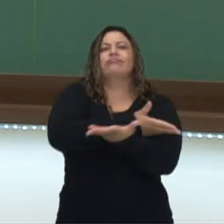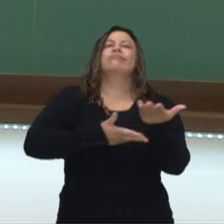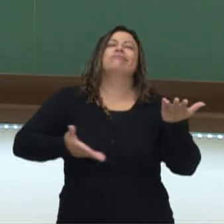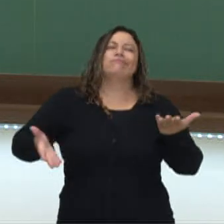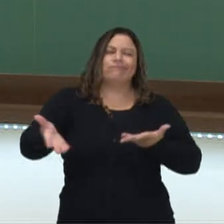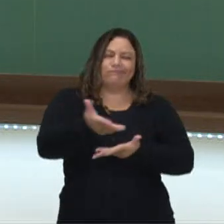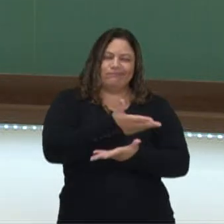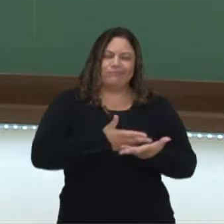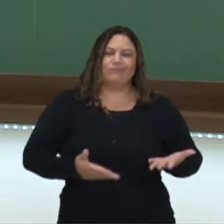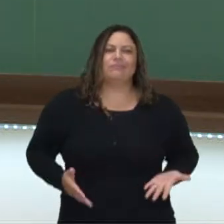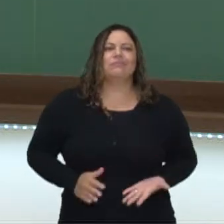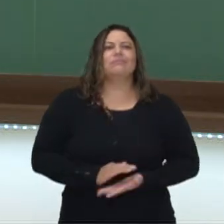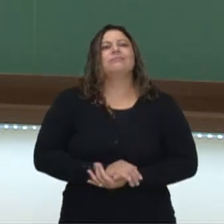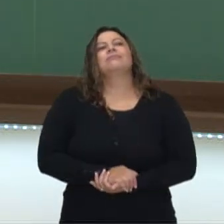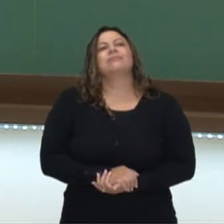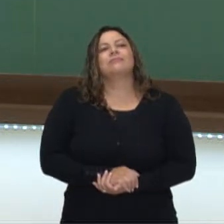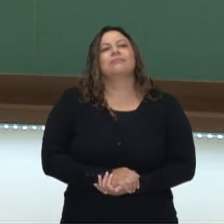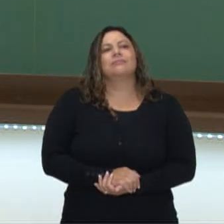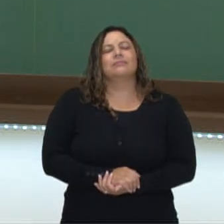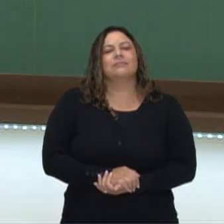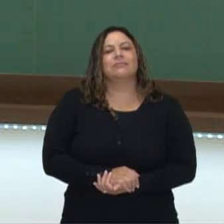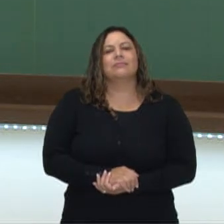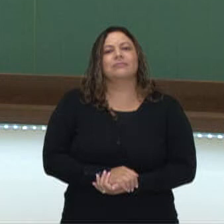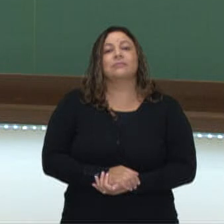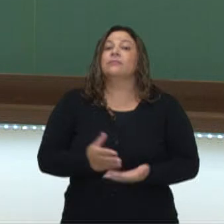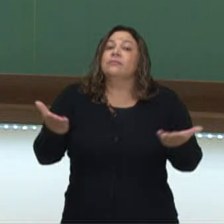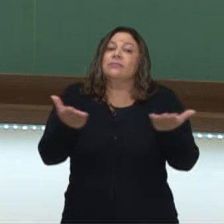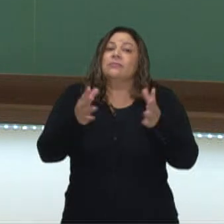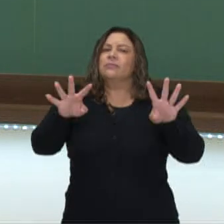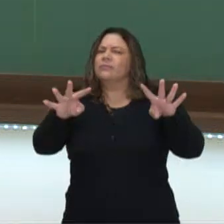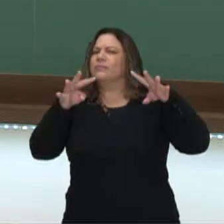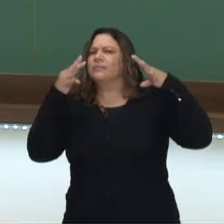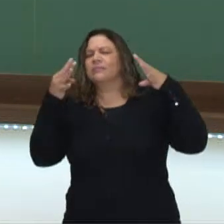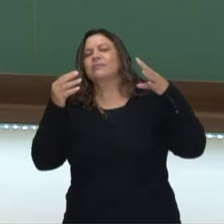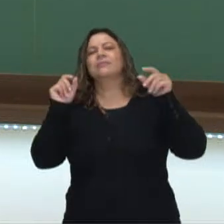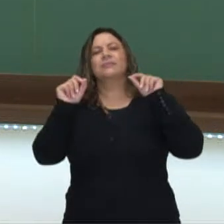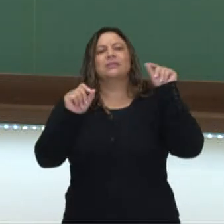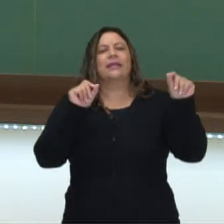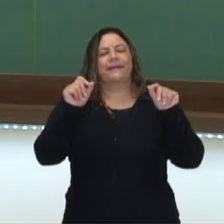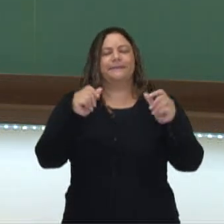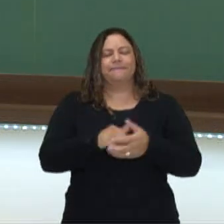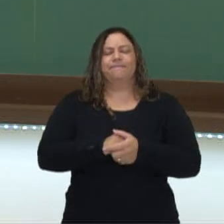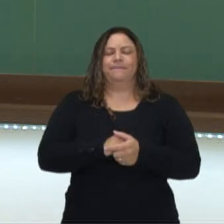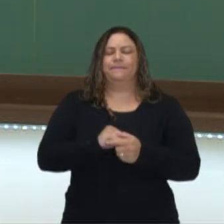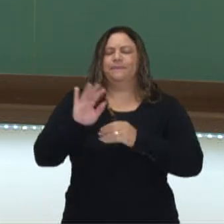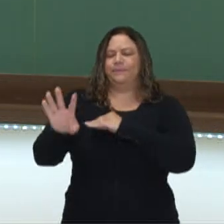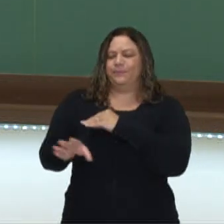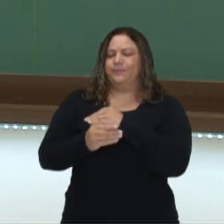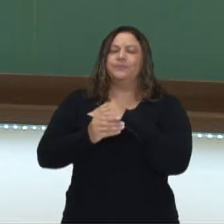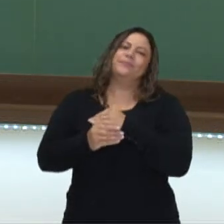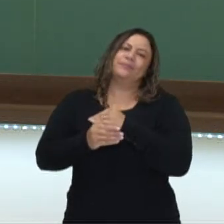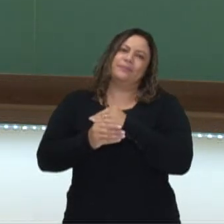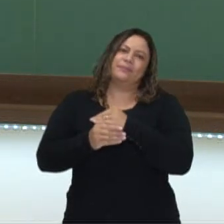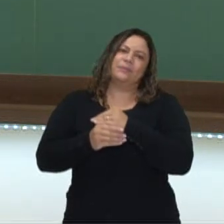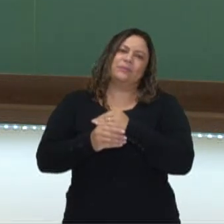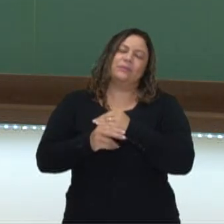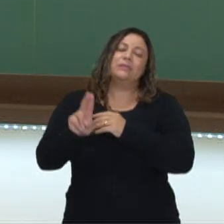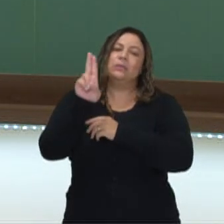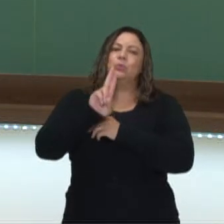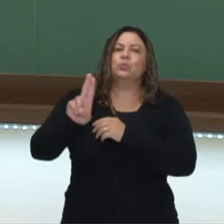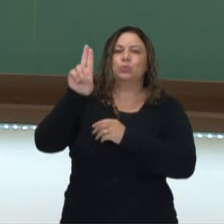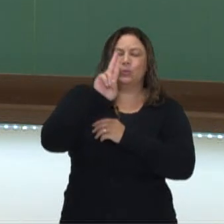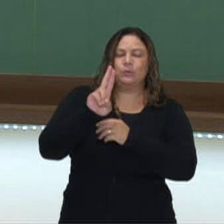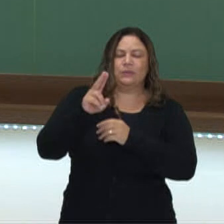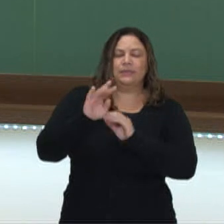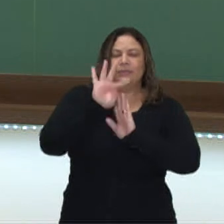circulam socialmente. Então, eu queria chamar a atenção para vocês para alguns recursos expressivos utilizados ao longo